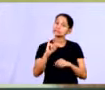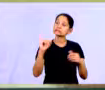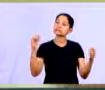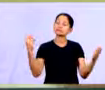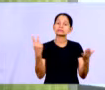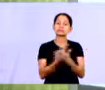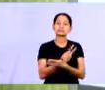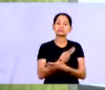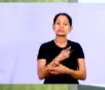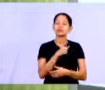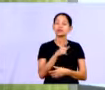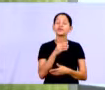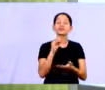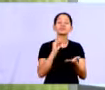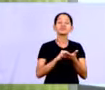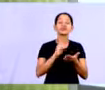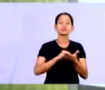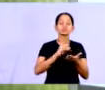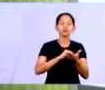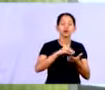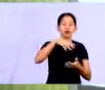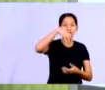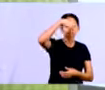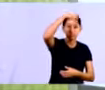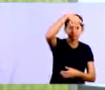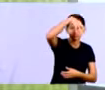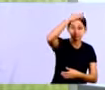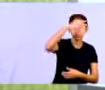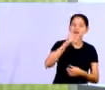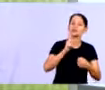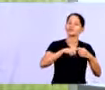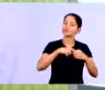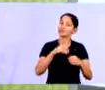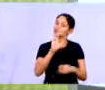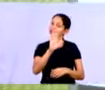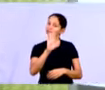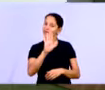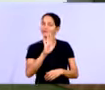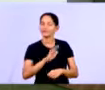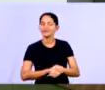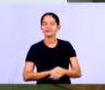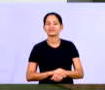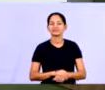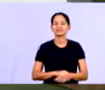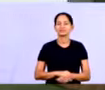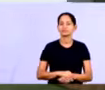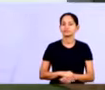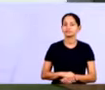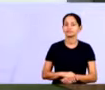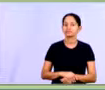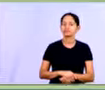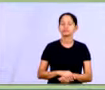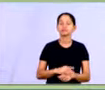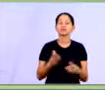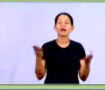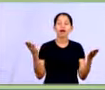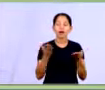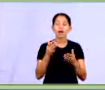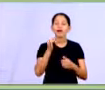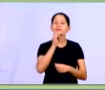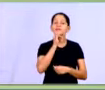estiver ausência de energia, continue aí, pessoal, que a gente sempre volta. Certo, professora? Isso mesmo. Então, a gente vai ver uma situação